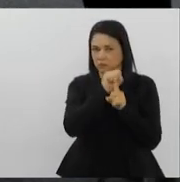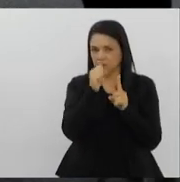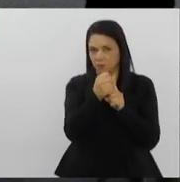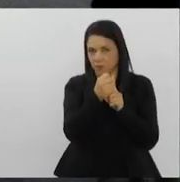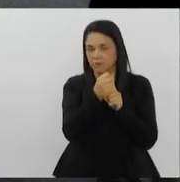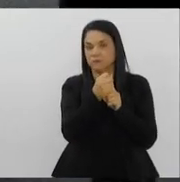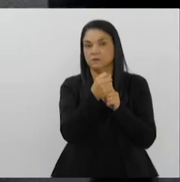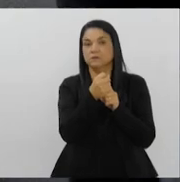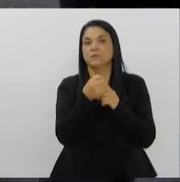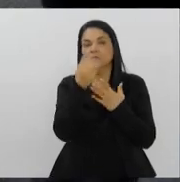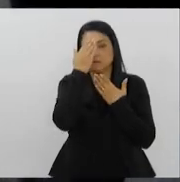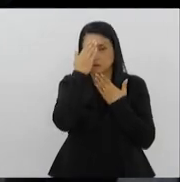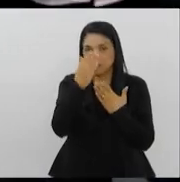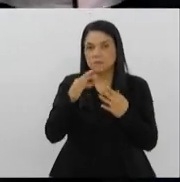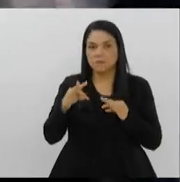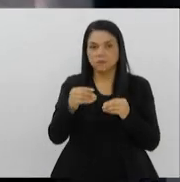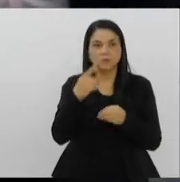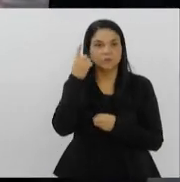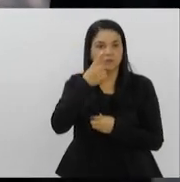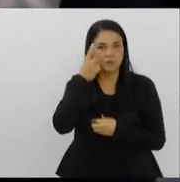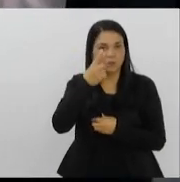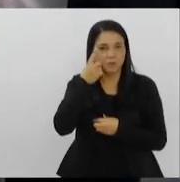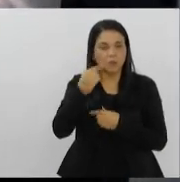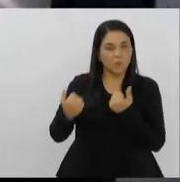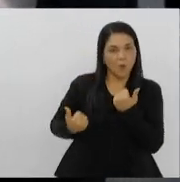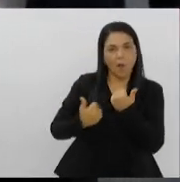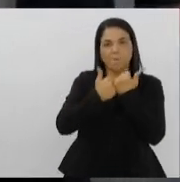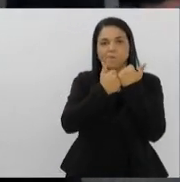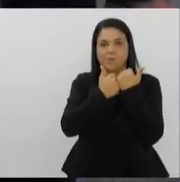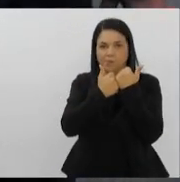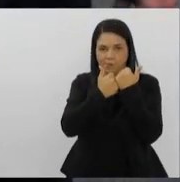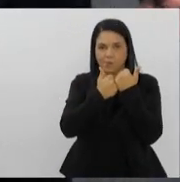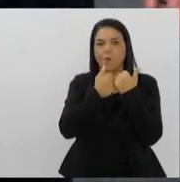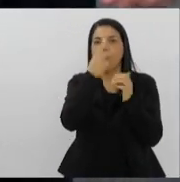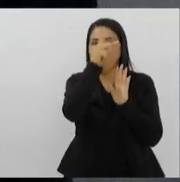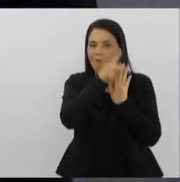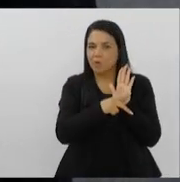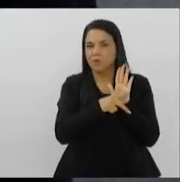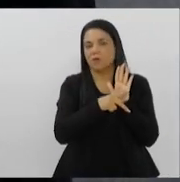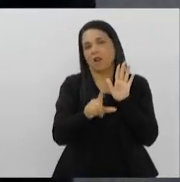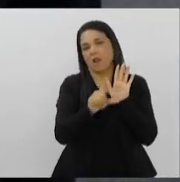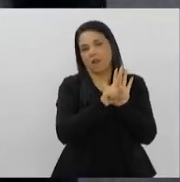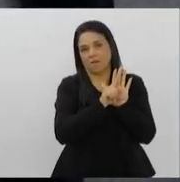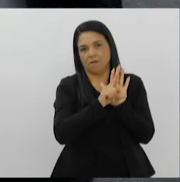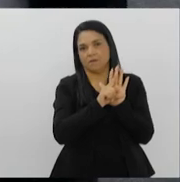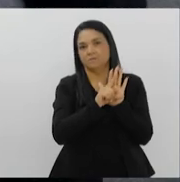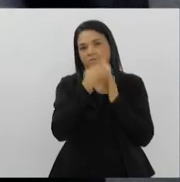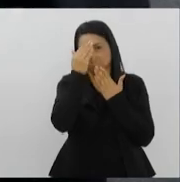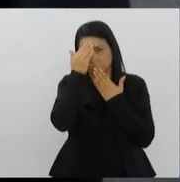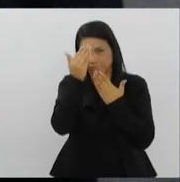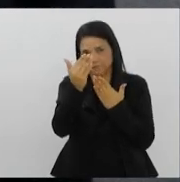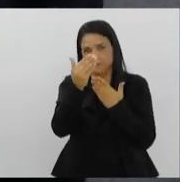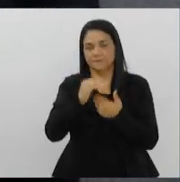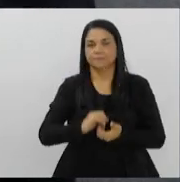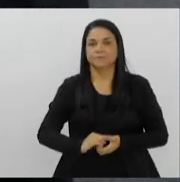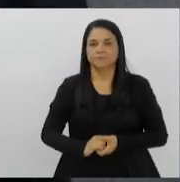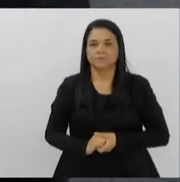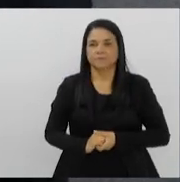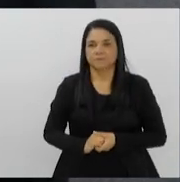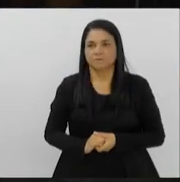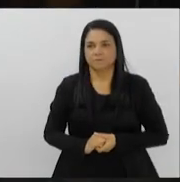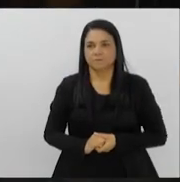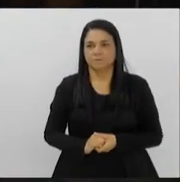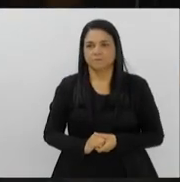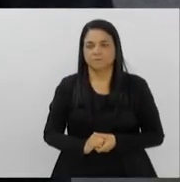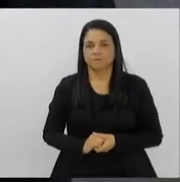agradeço a todos os parlamentares pelo apoio dado a este projeto de lei. Muito obrigado. Aproveitar e pedir